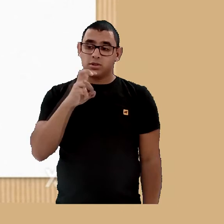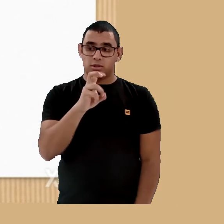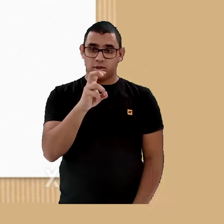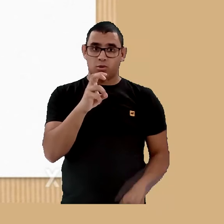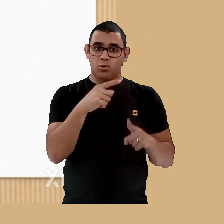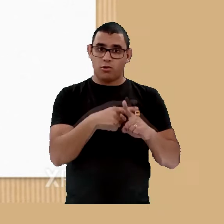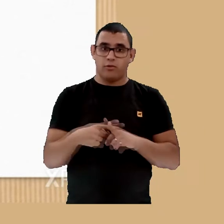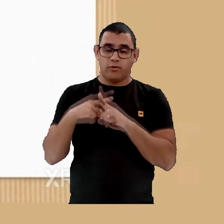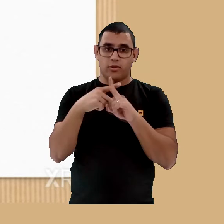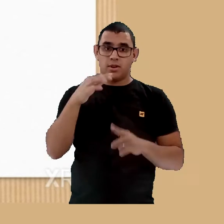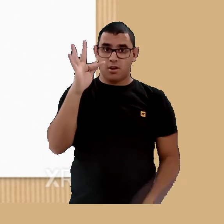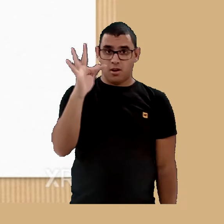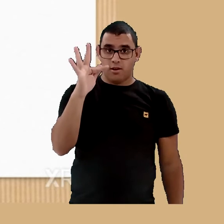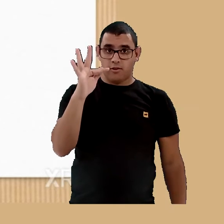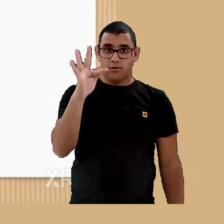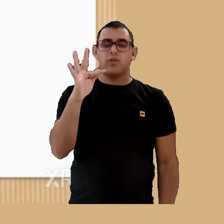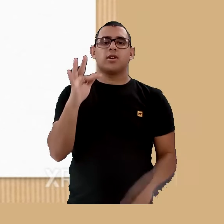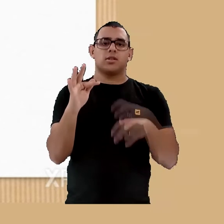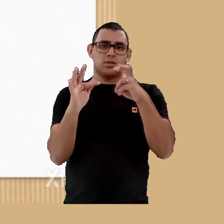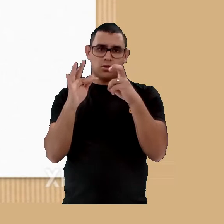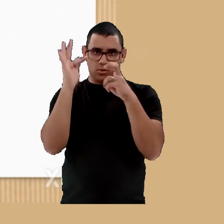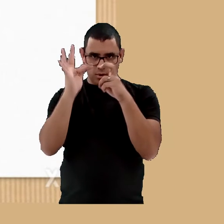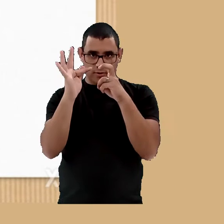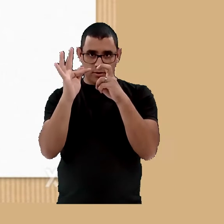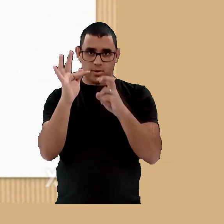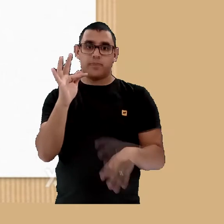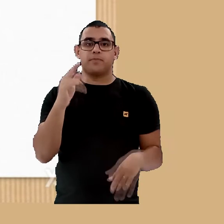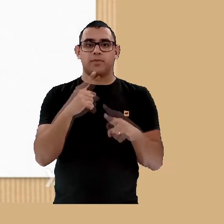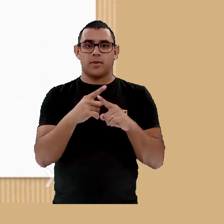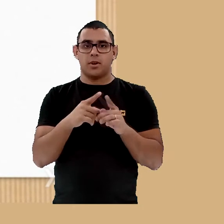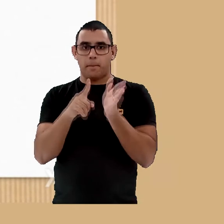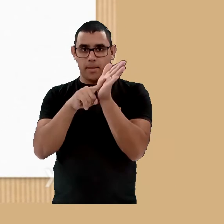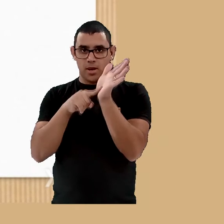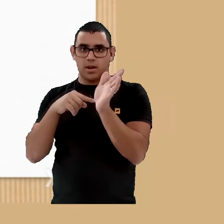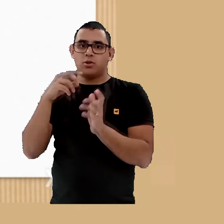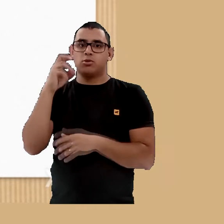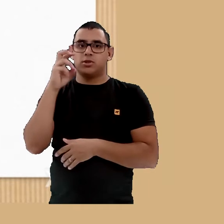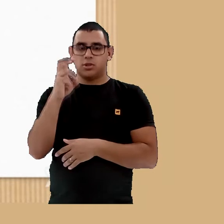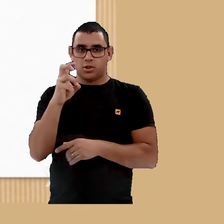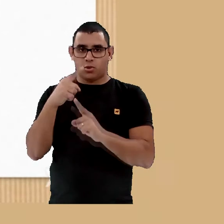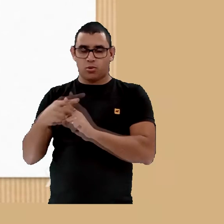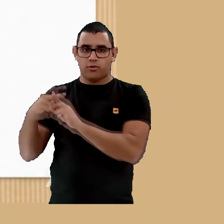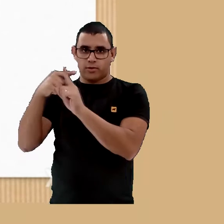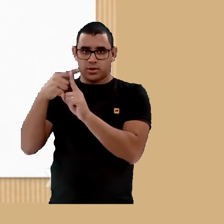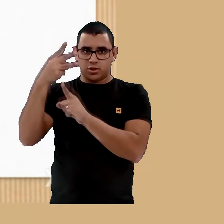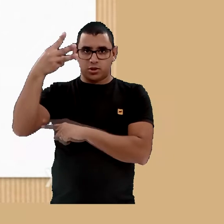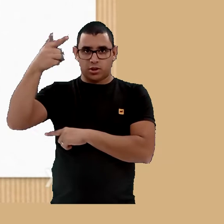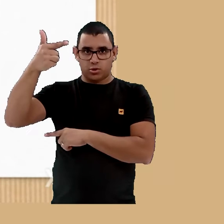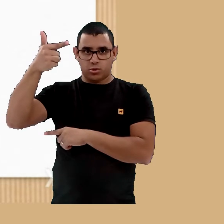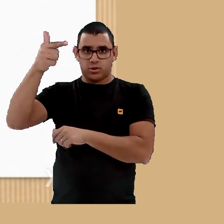5 vezes temperatura Fahrenheit menos 5 vezes 32, que equivale